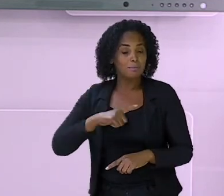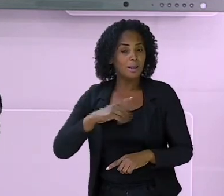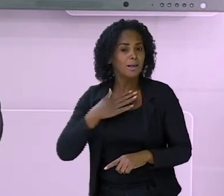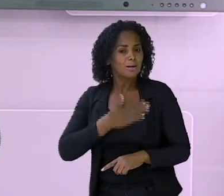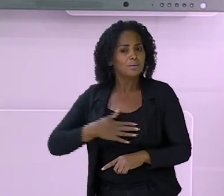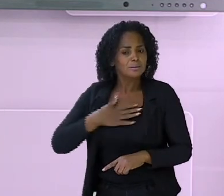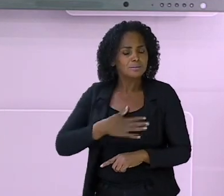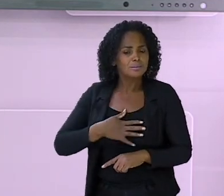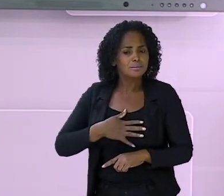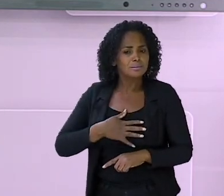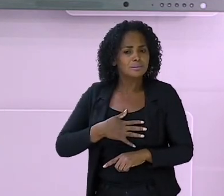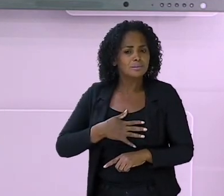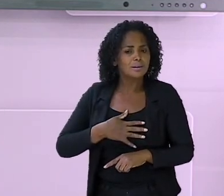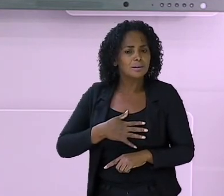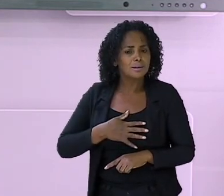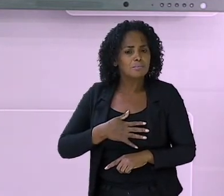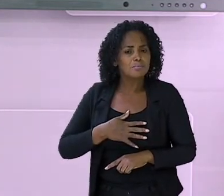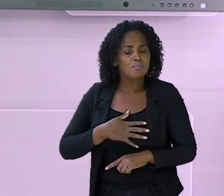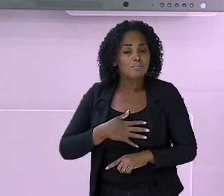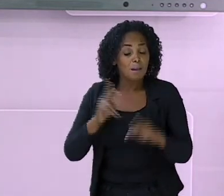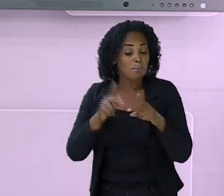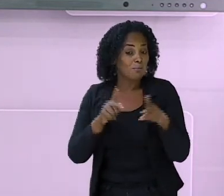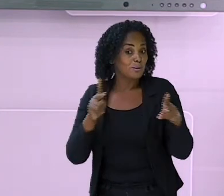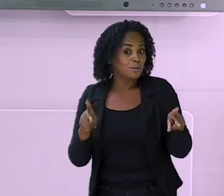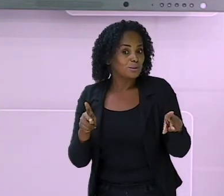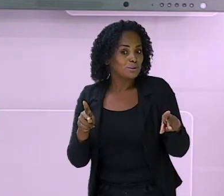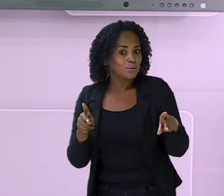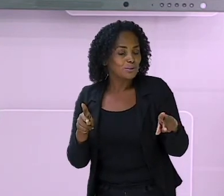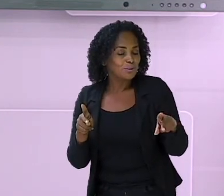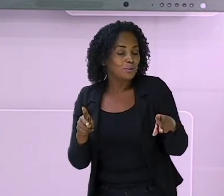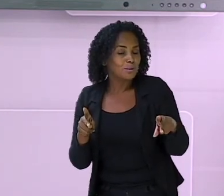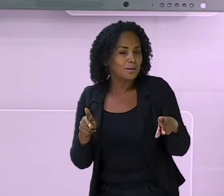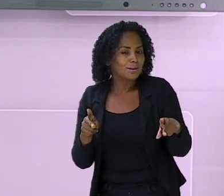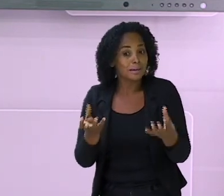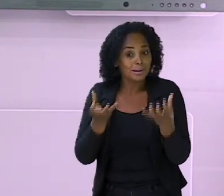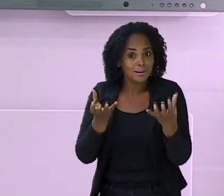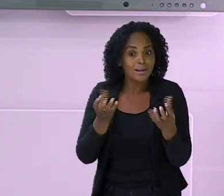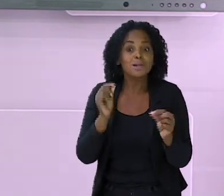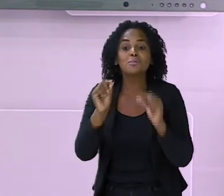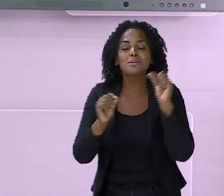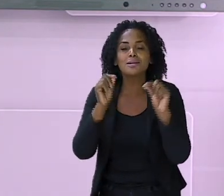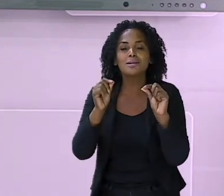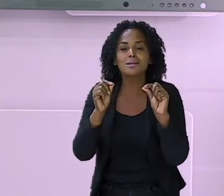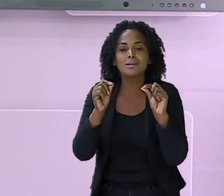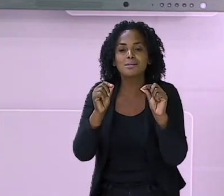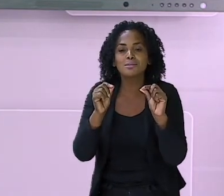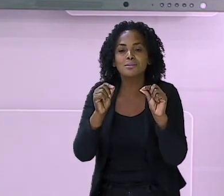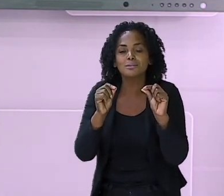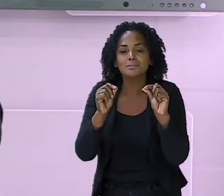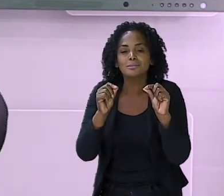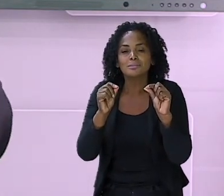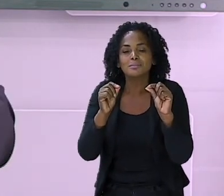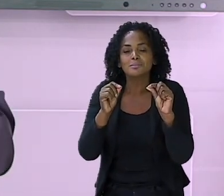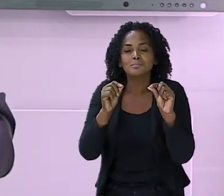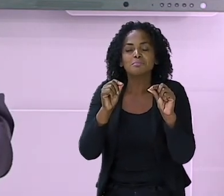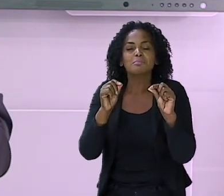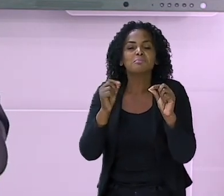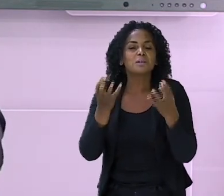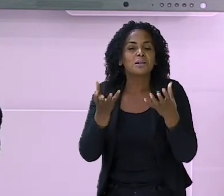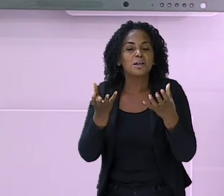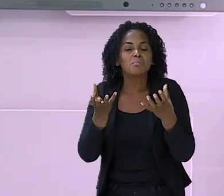pessoal. Você agora vai pensar em qual objeto mágico que você gostaria de